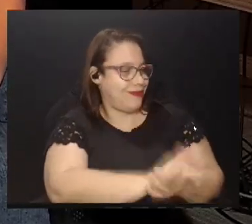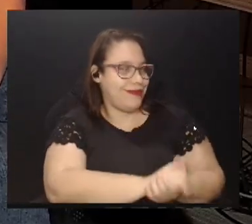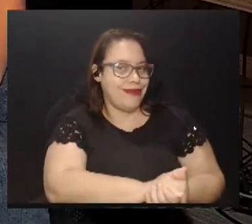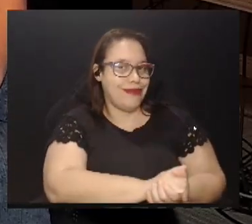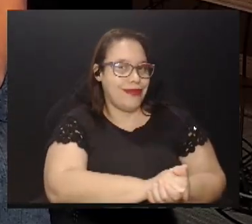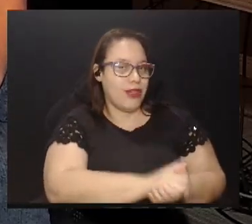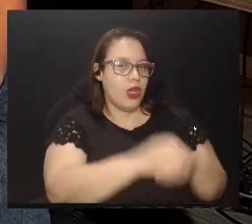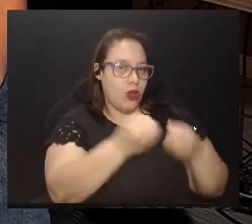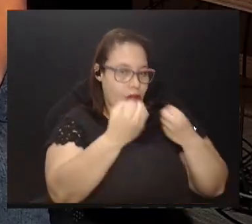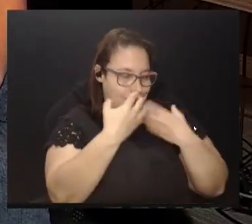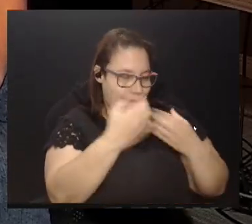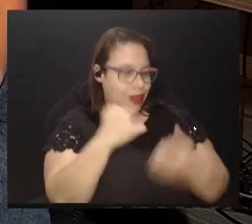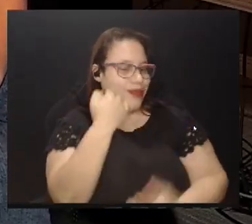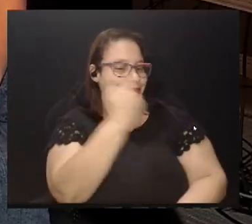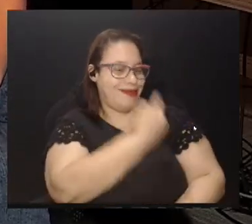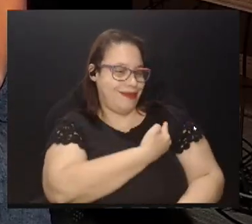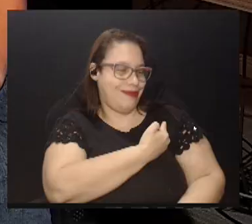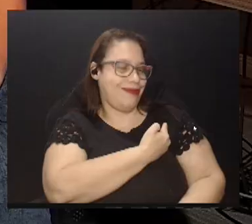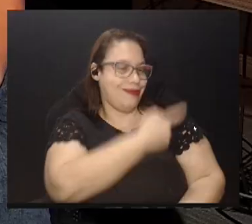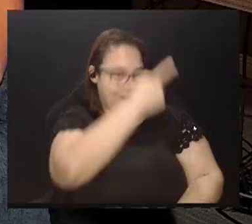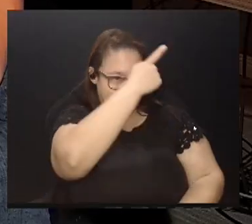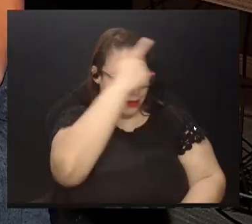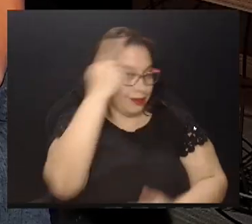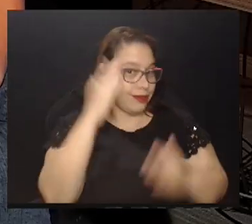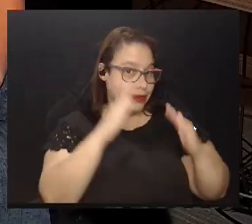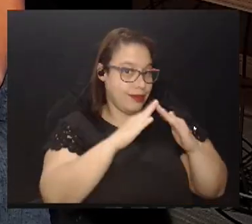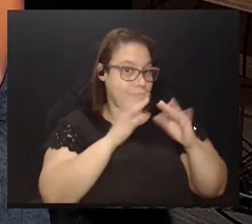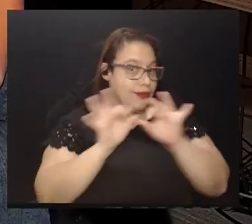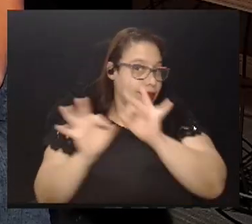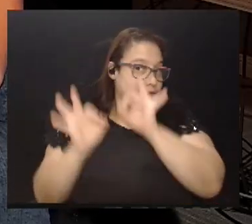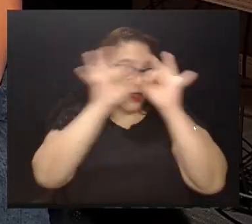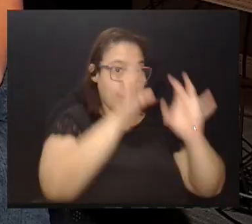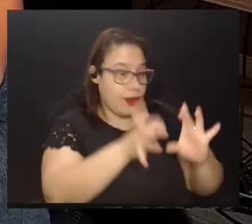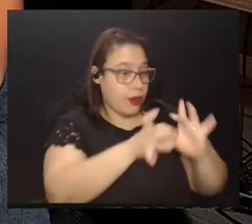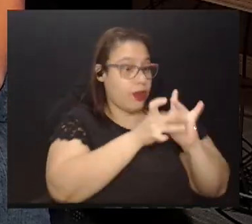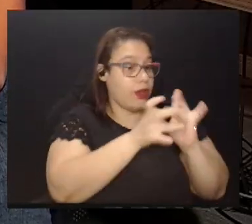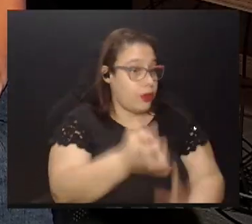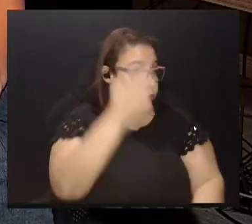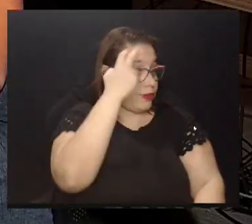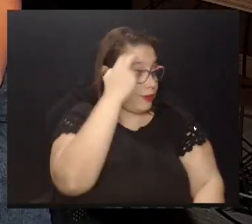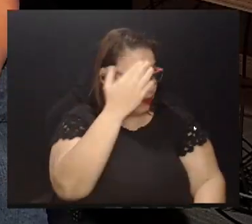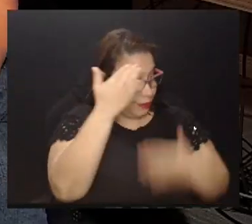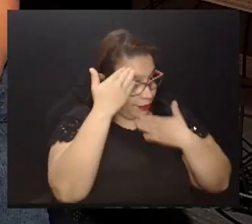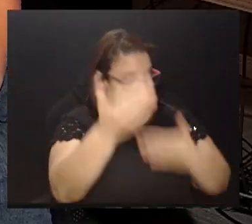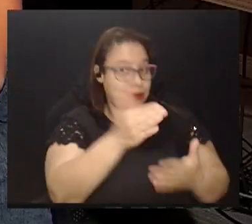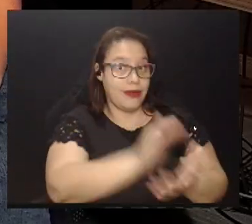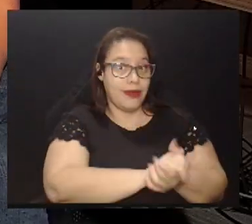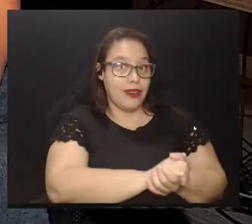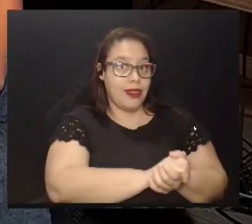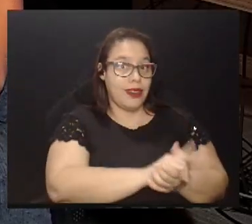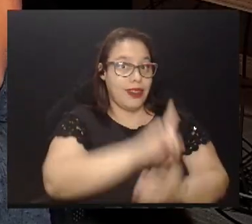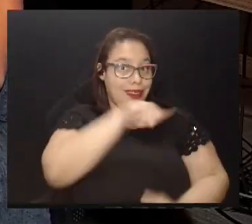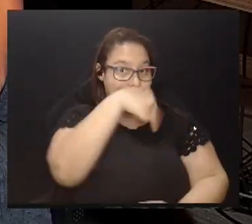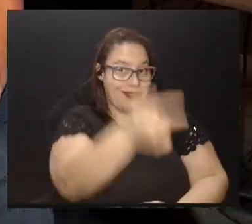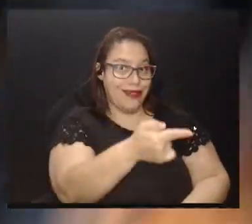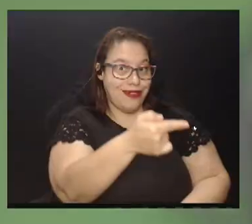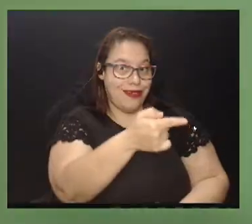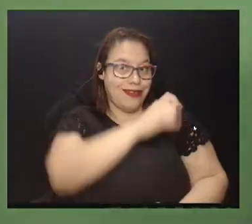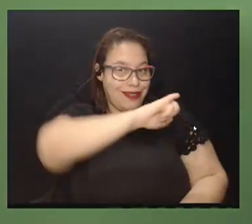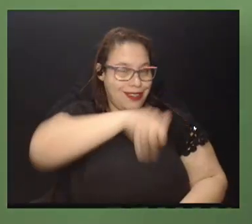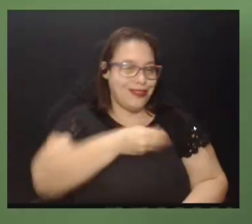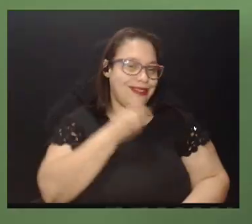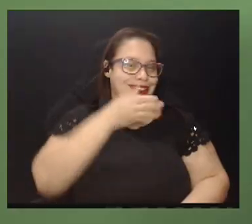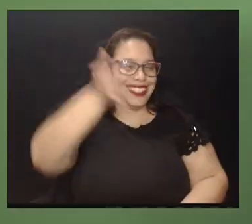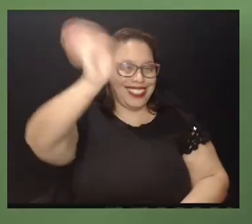gente, pro pessoal que está em casa acompanhando Conexão Cultural. Valeu, galera! Até a próxima oportunidade. Tchau!